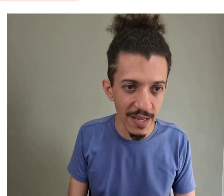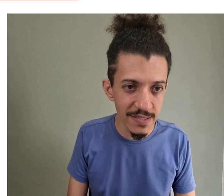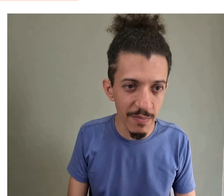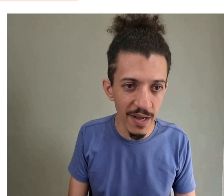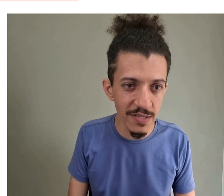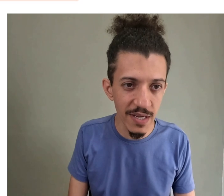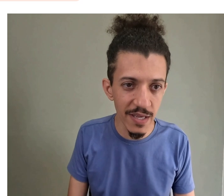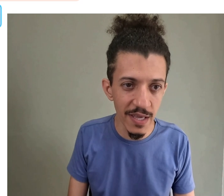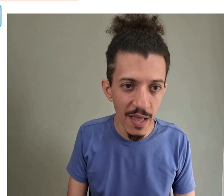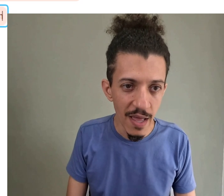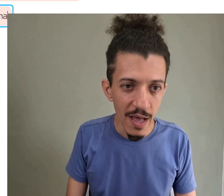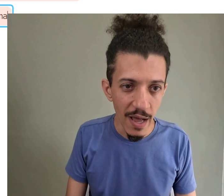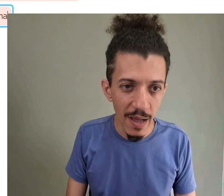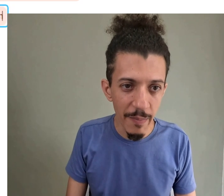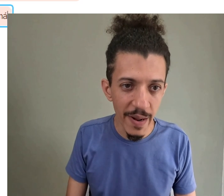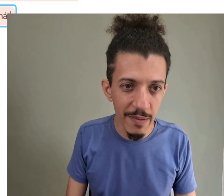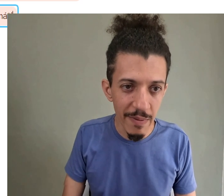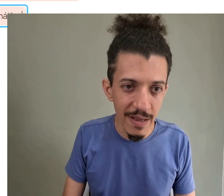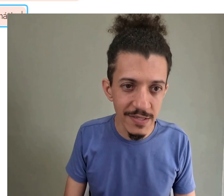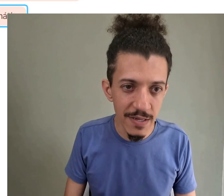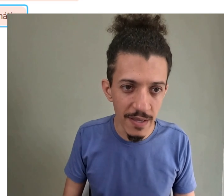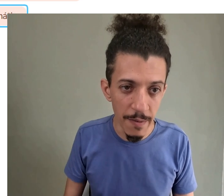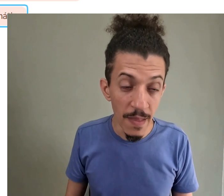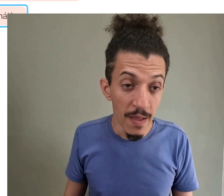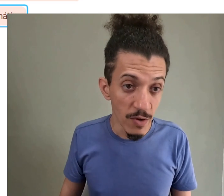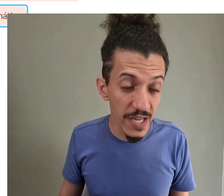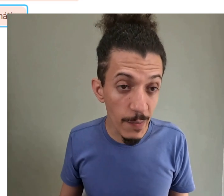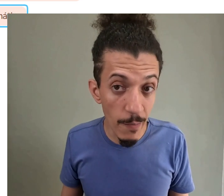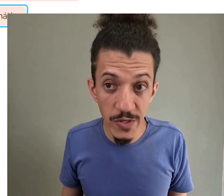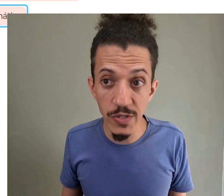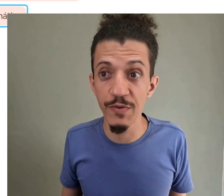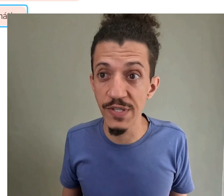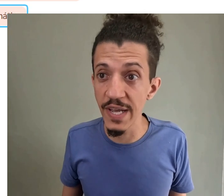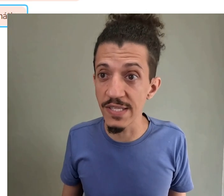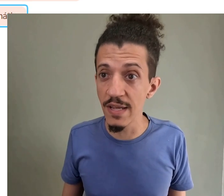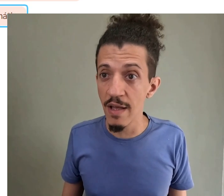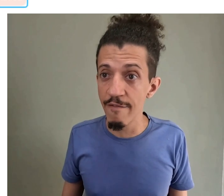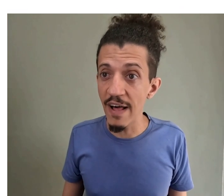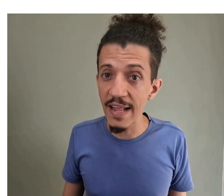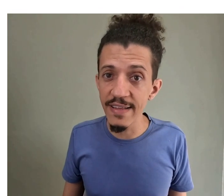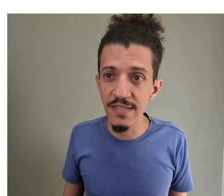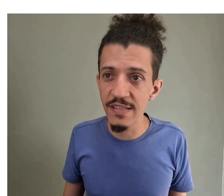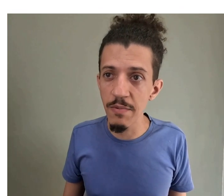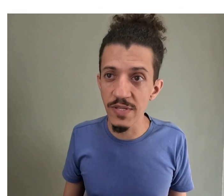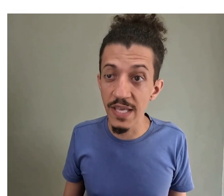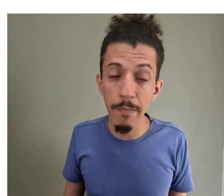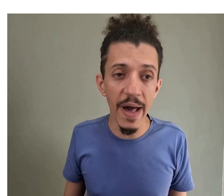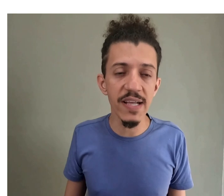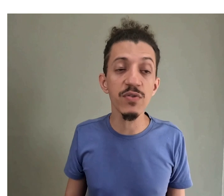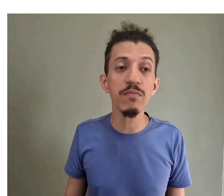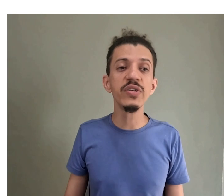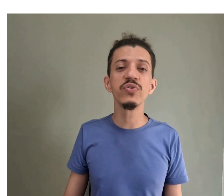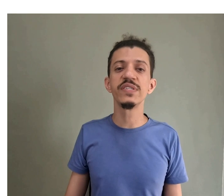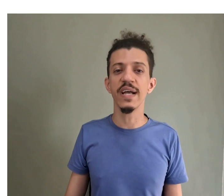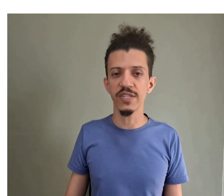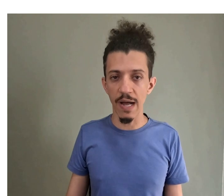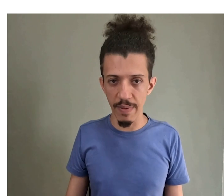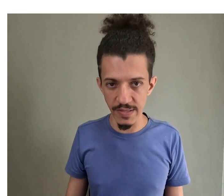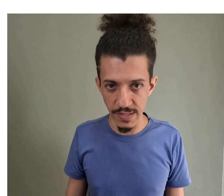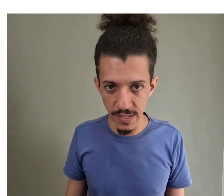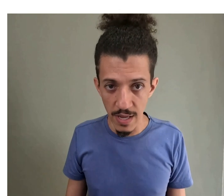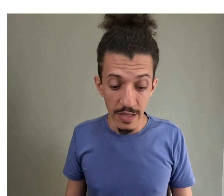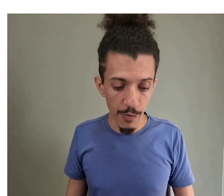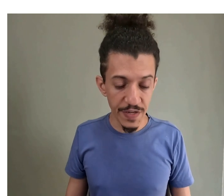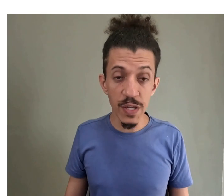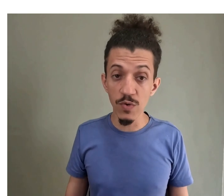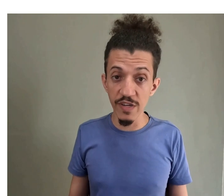influenciar, né? Semântica e a pragmática aqui. Eu sei que para muitos de vocês, falar desses termos aqui parece um bicho de 7